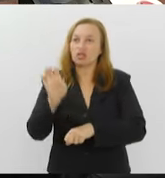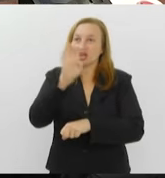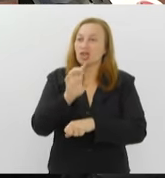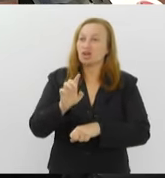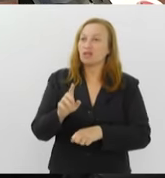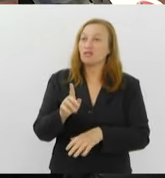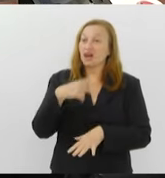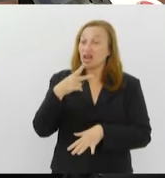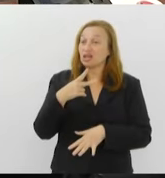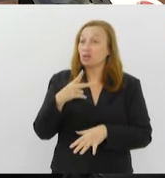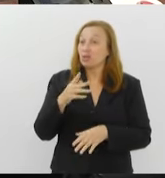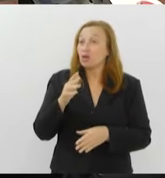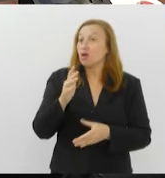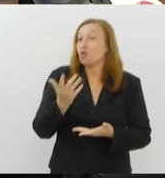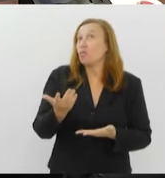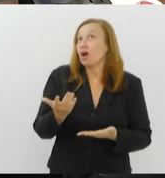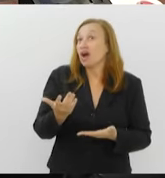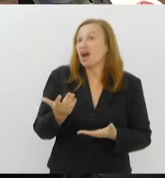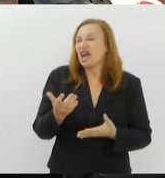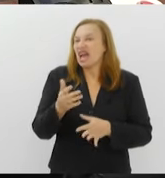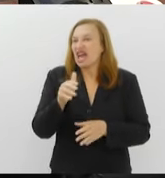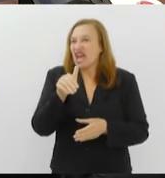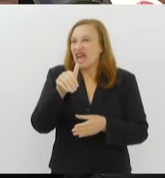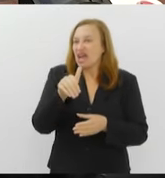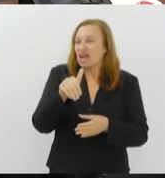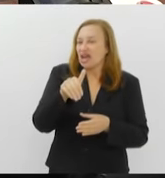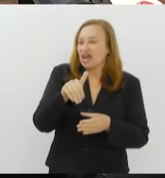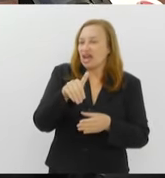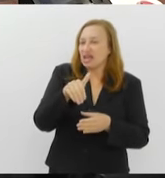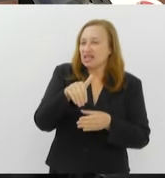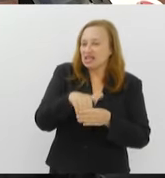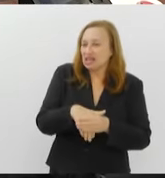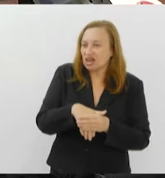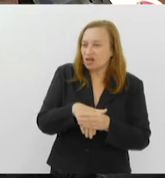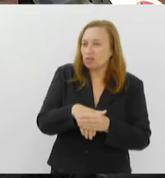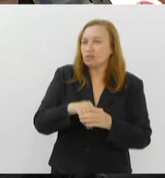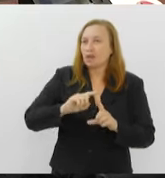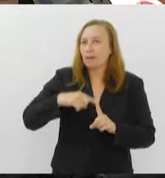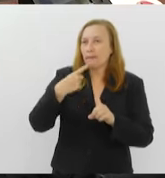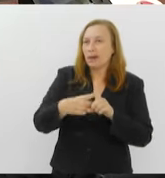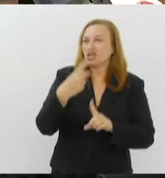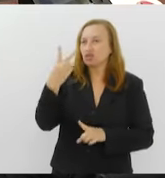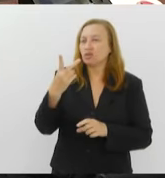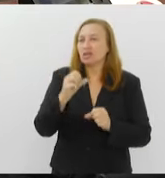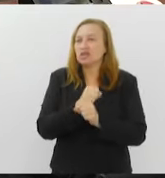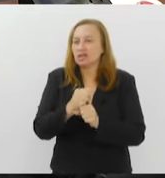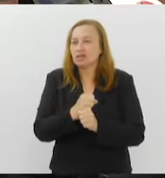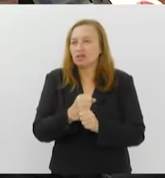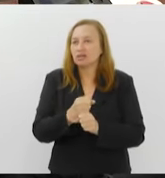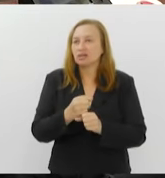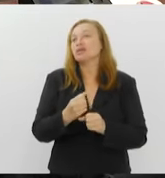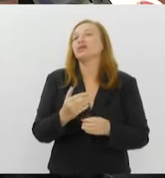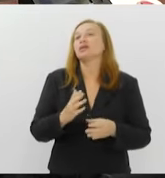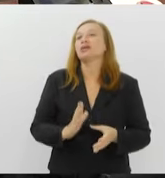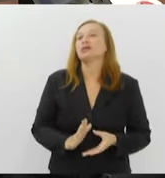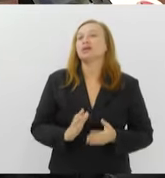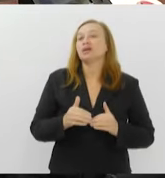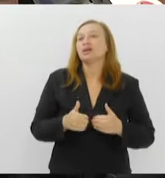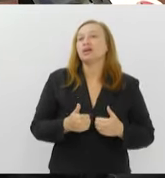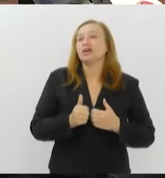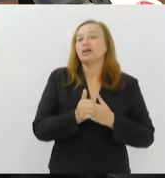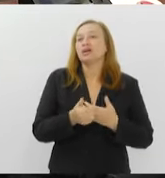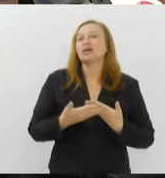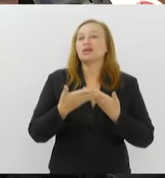perpétua, estamos falando de mais 2 anos. Portanto, está aqui feita a defesa e encaminhando o voto pela bancada do PL do não. Então, por